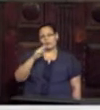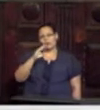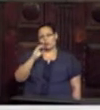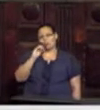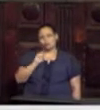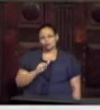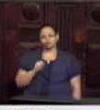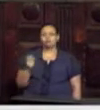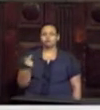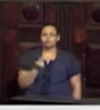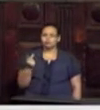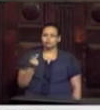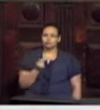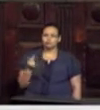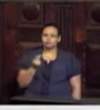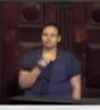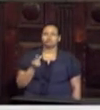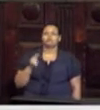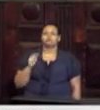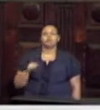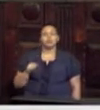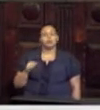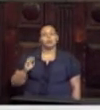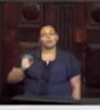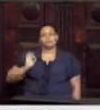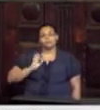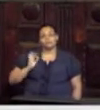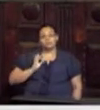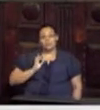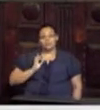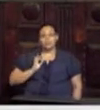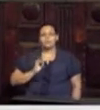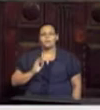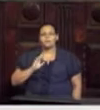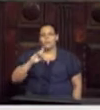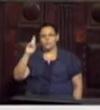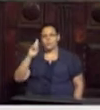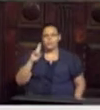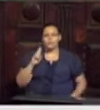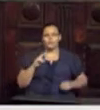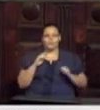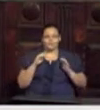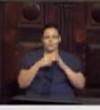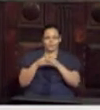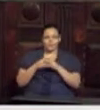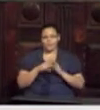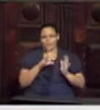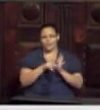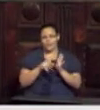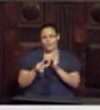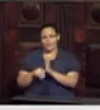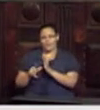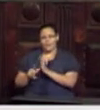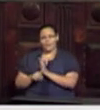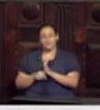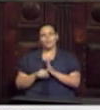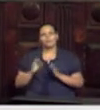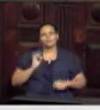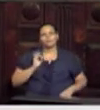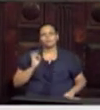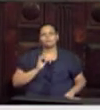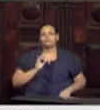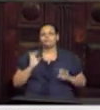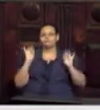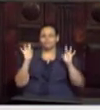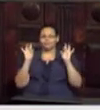Castros, ambos da Delegacia de Roubo e Furto de Carga e do Departamento Geral de Polícia Especializada, mostram